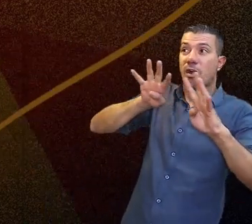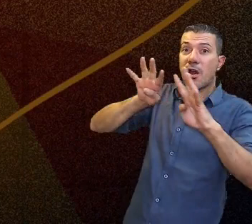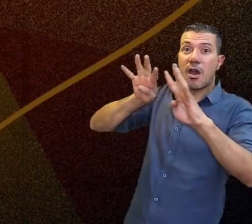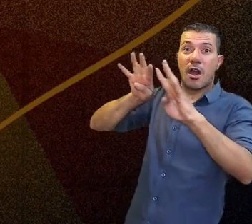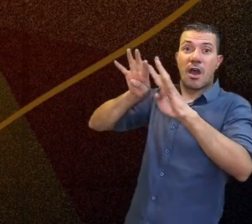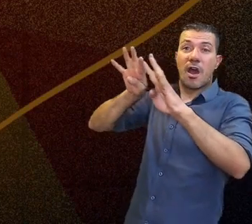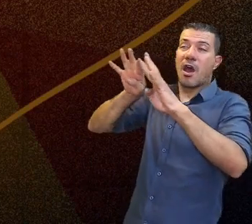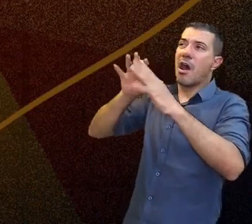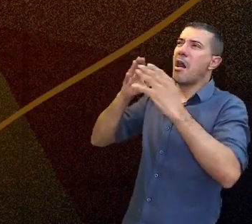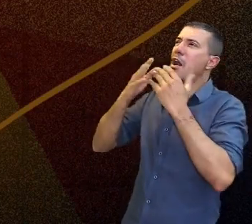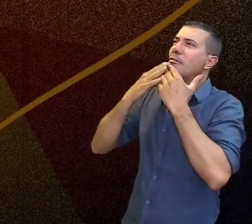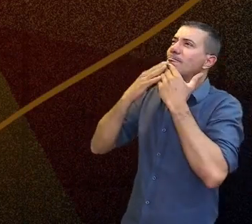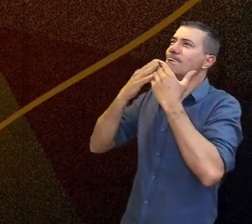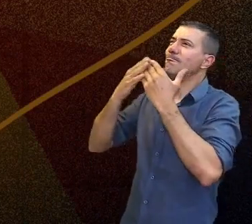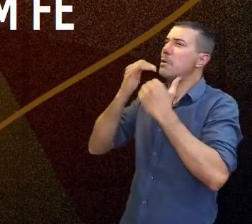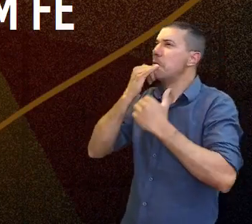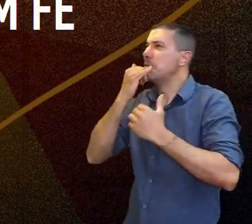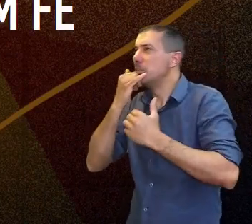confessará.